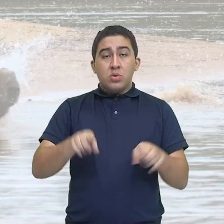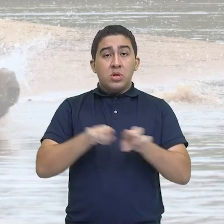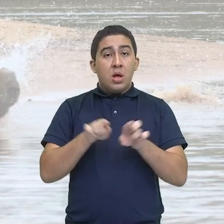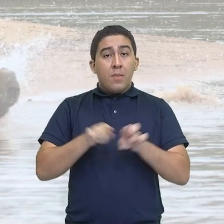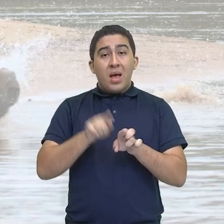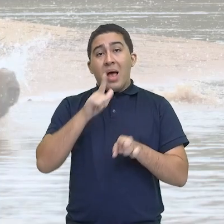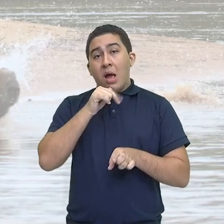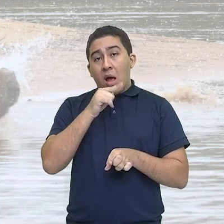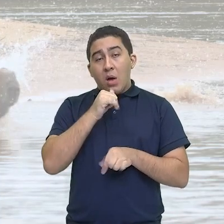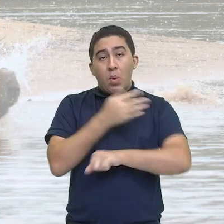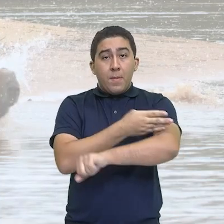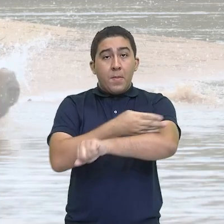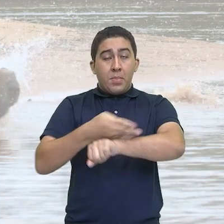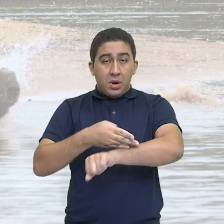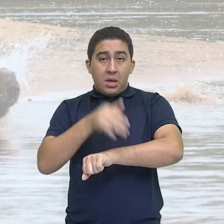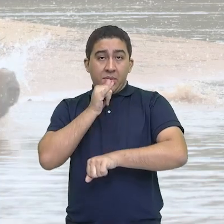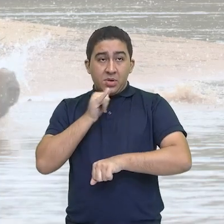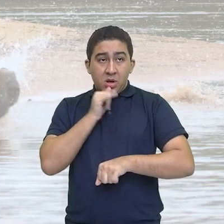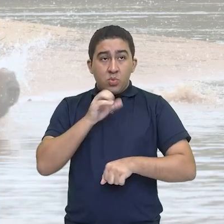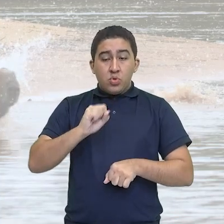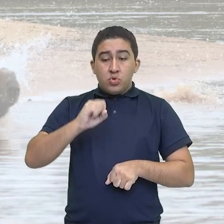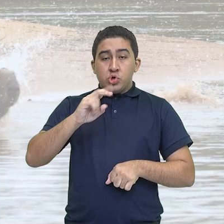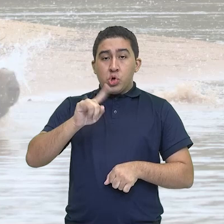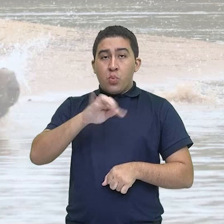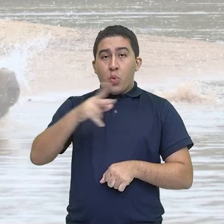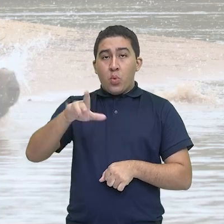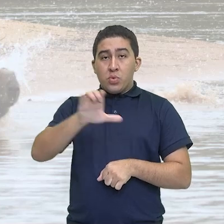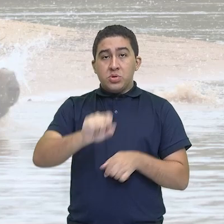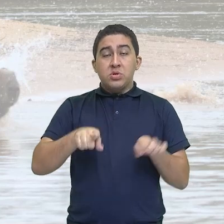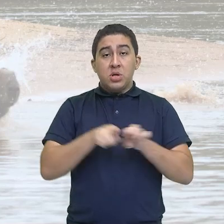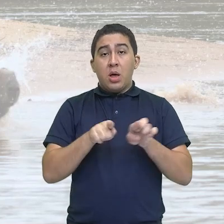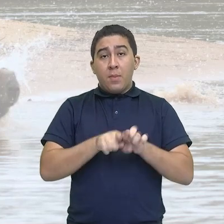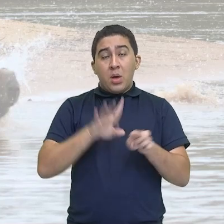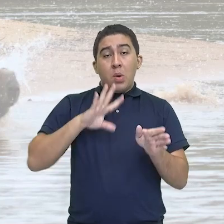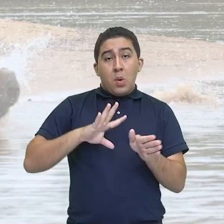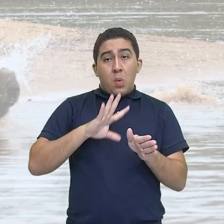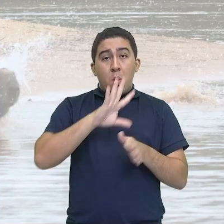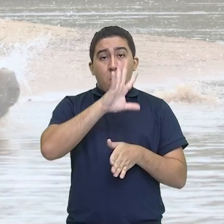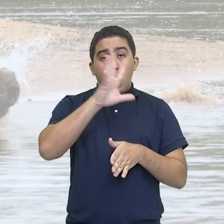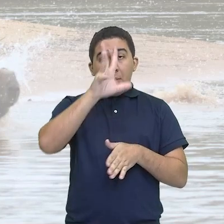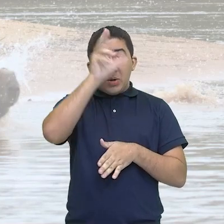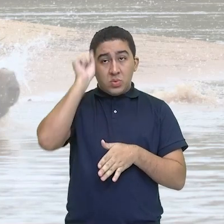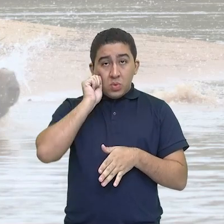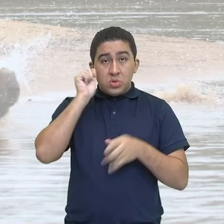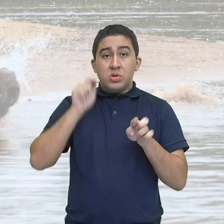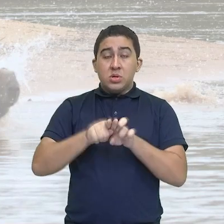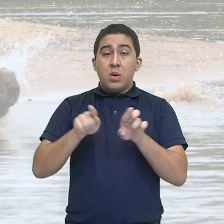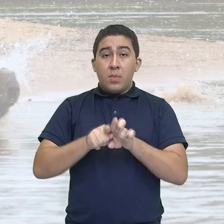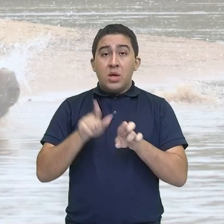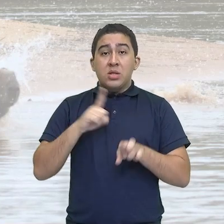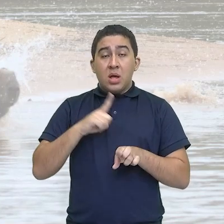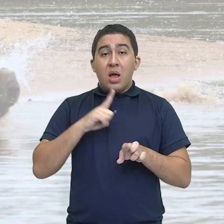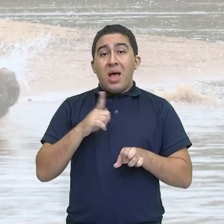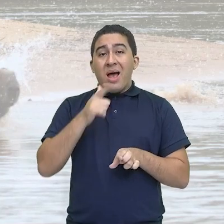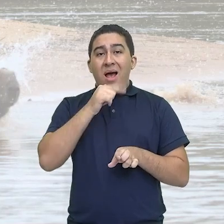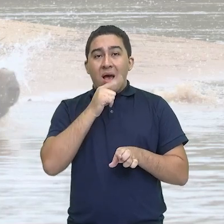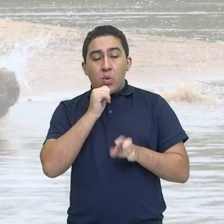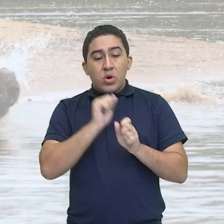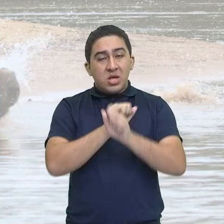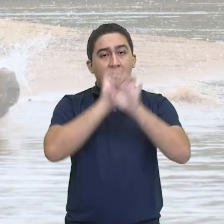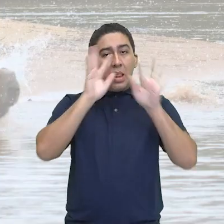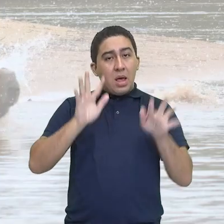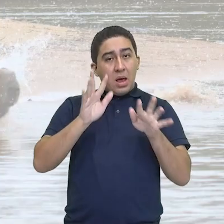barrentas como o Rio Solimões, o Rio Amazonas. Nós temos também no bioma Amazônia águas claras como